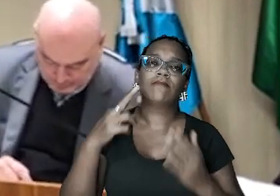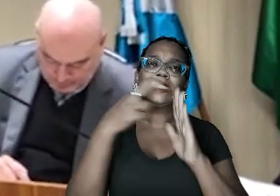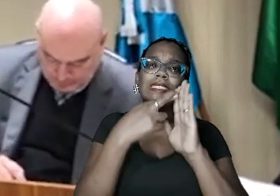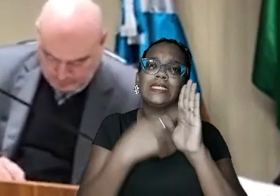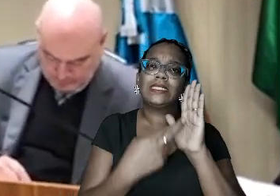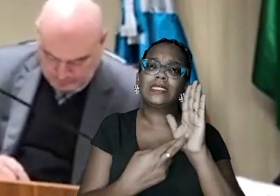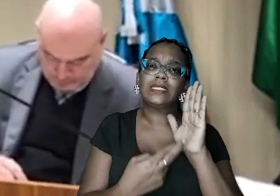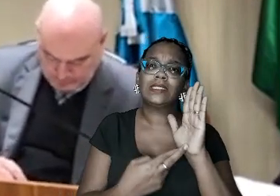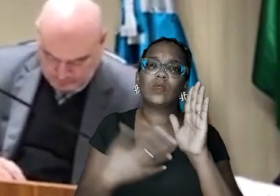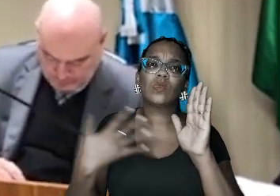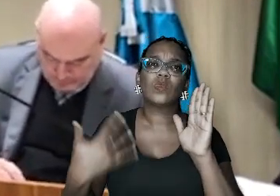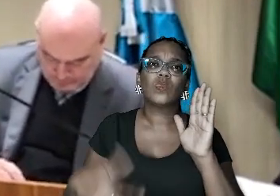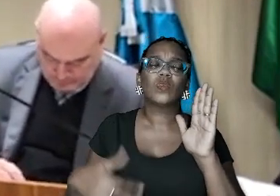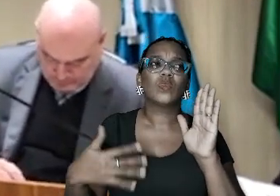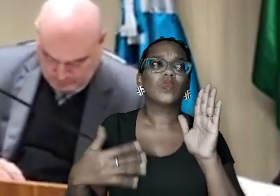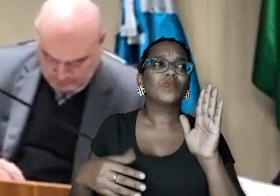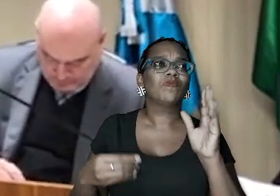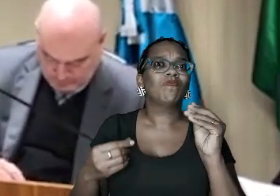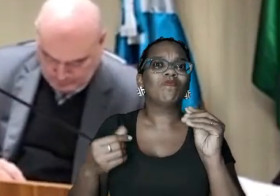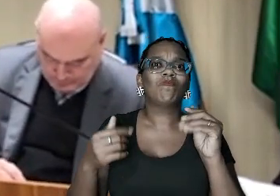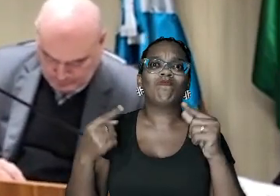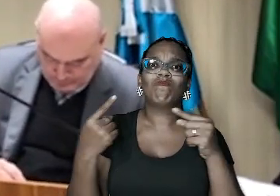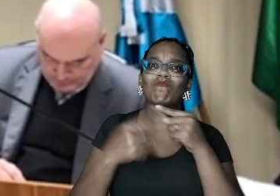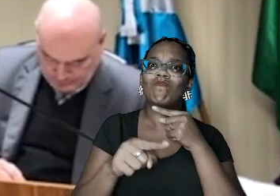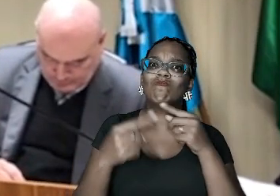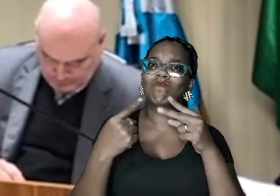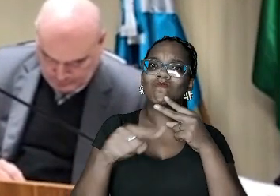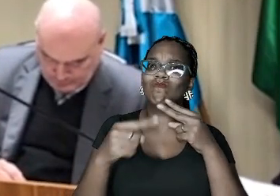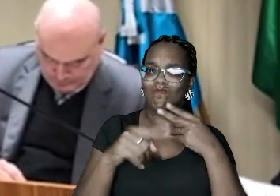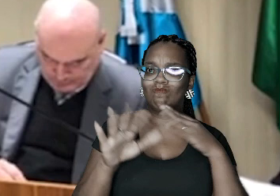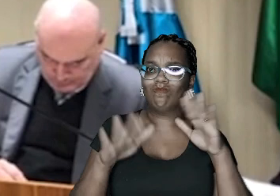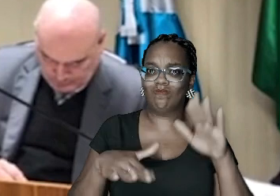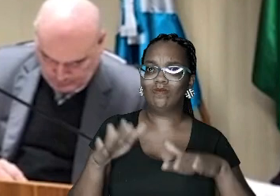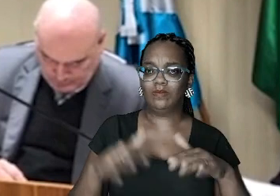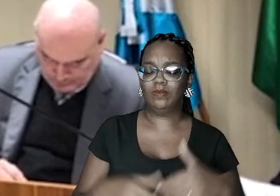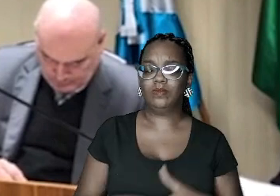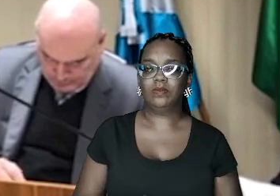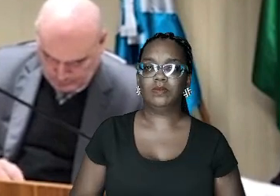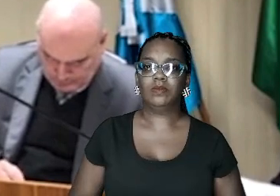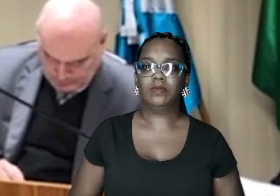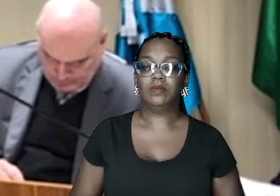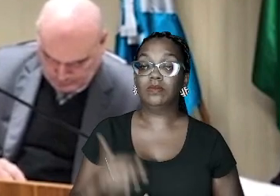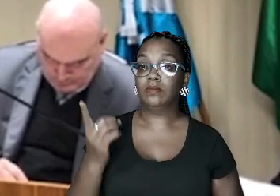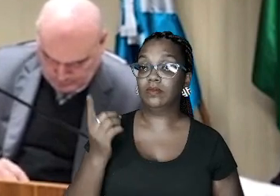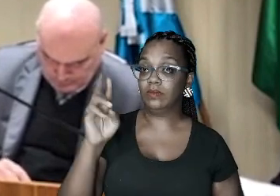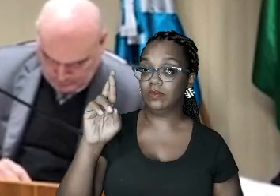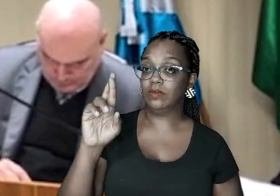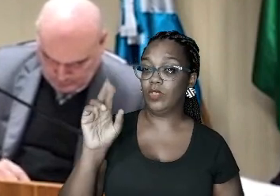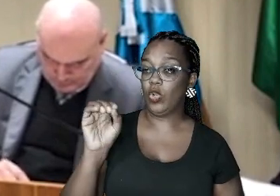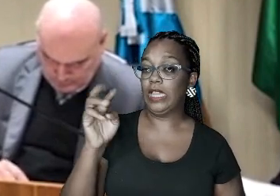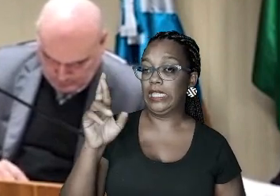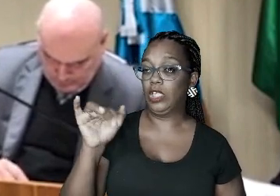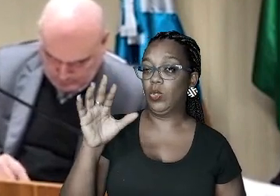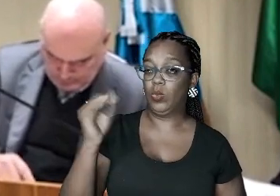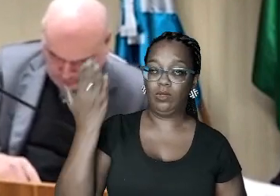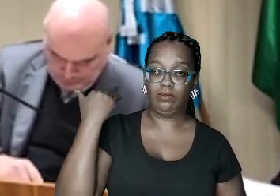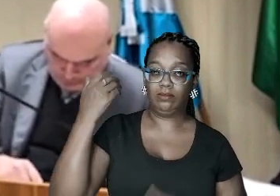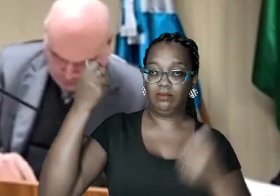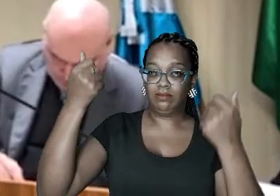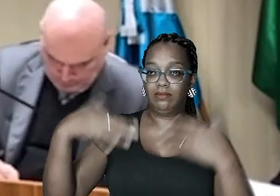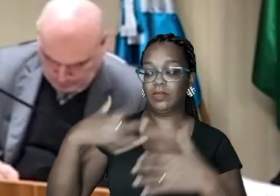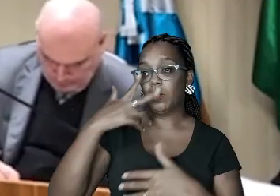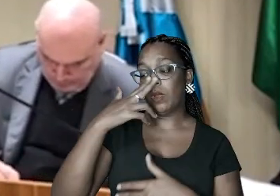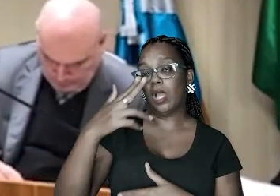tão incompatíveis muitas vezes né Doutor Rodrigo também falou né do que ele acha que nem